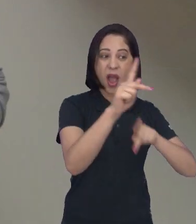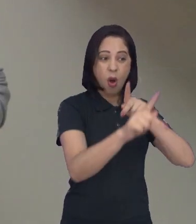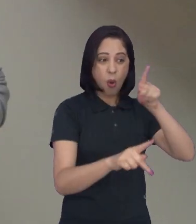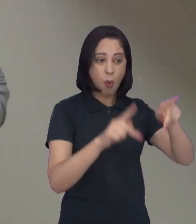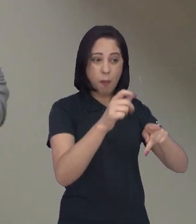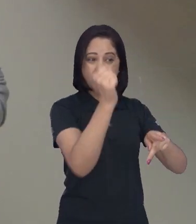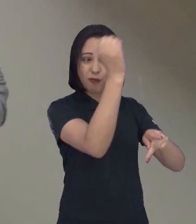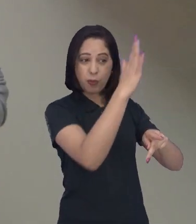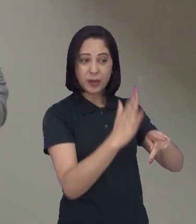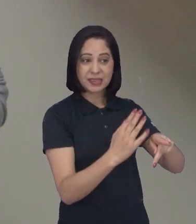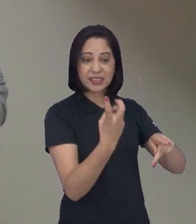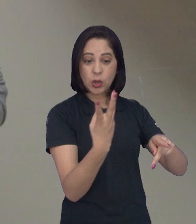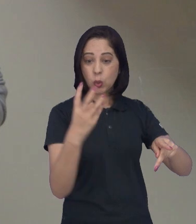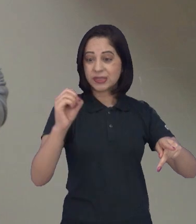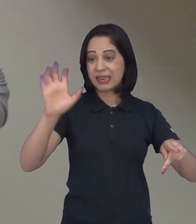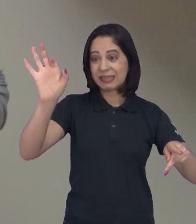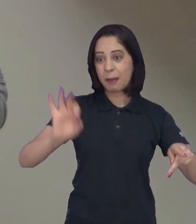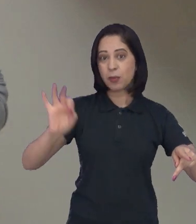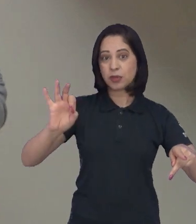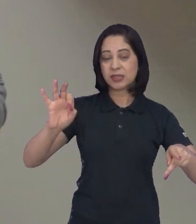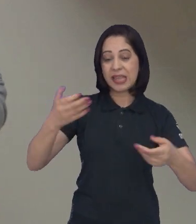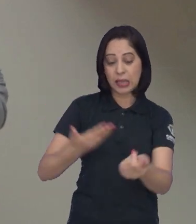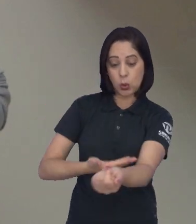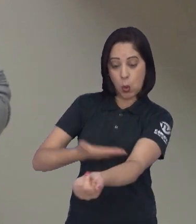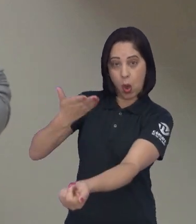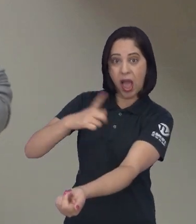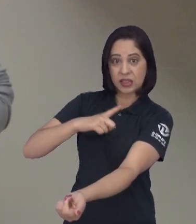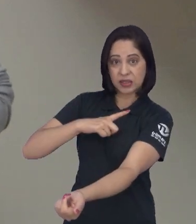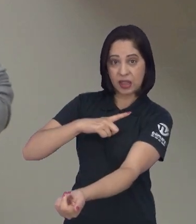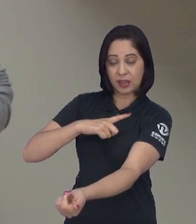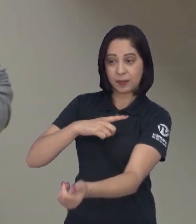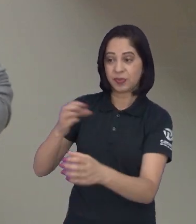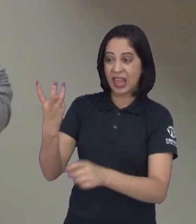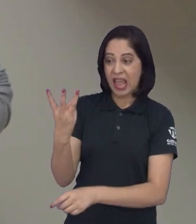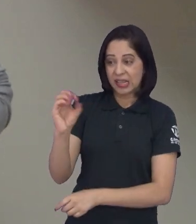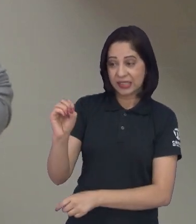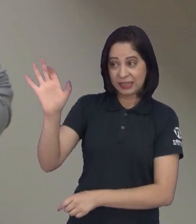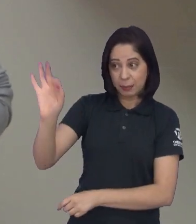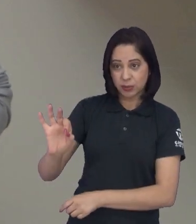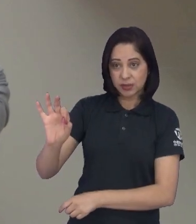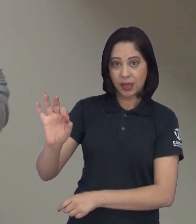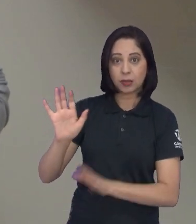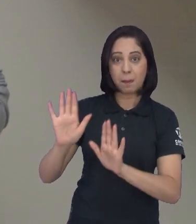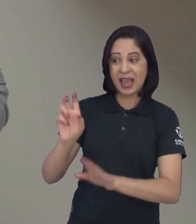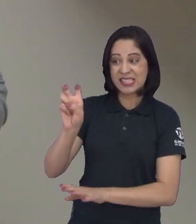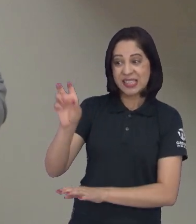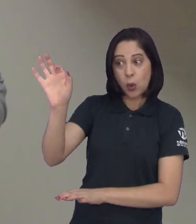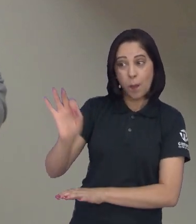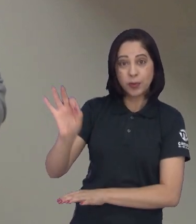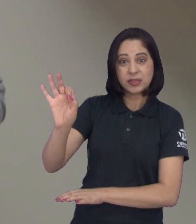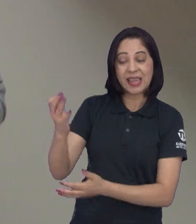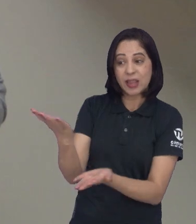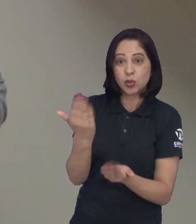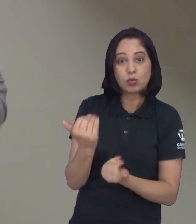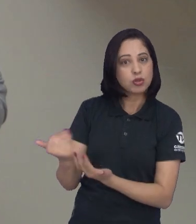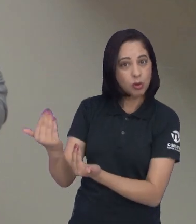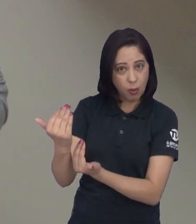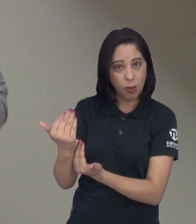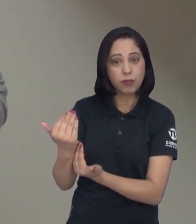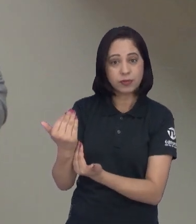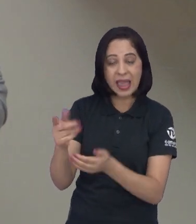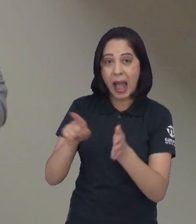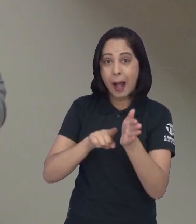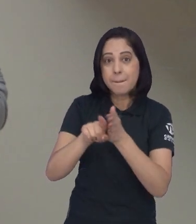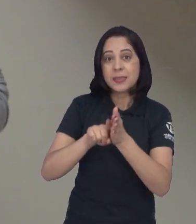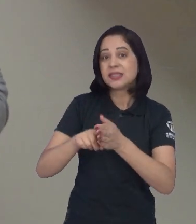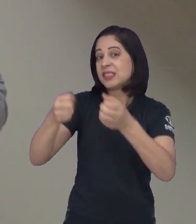brasileira é hipertensa e 5% desse grupo são jovens a pesquisa aponta ainda que o índice de